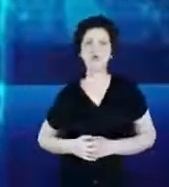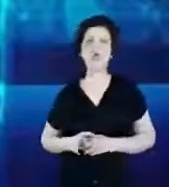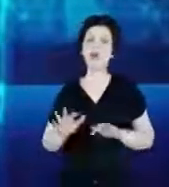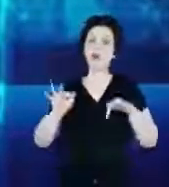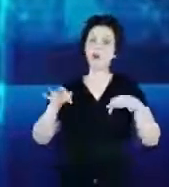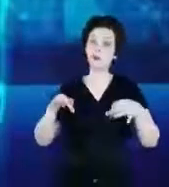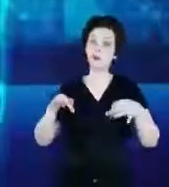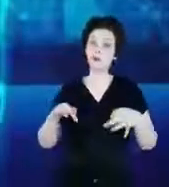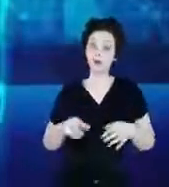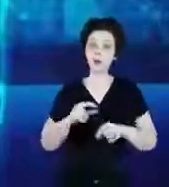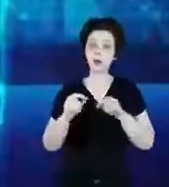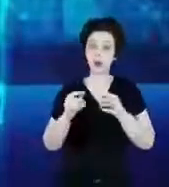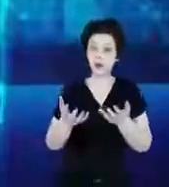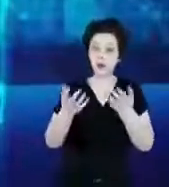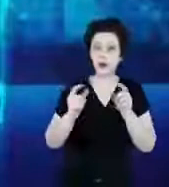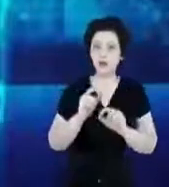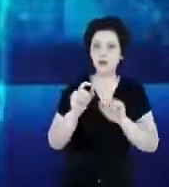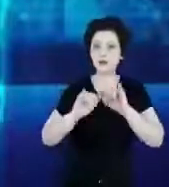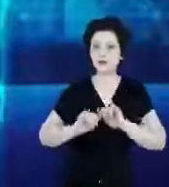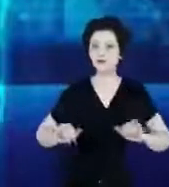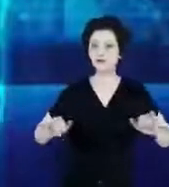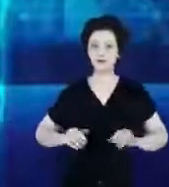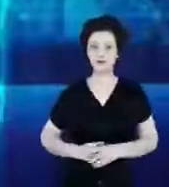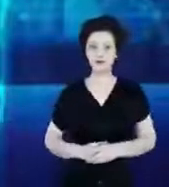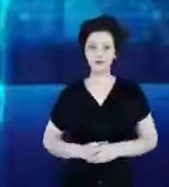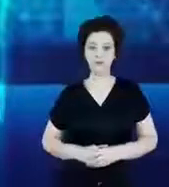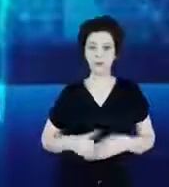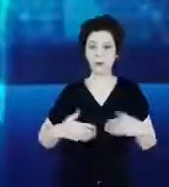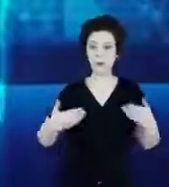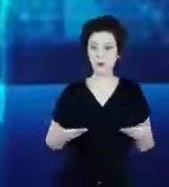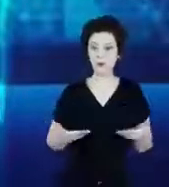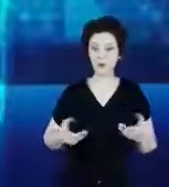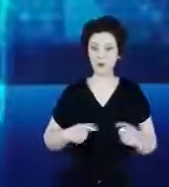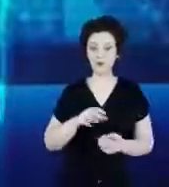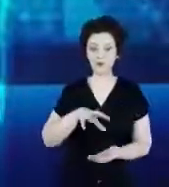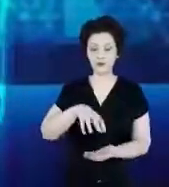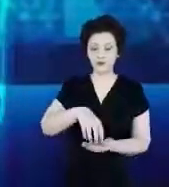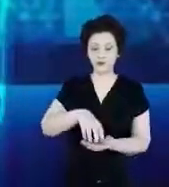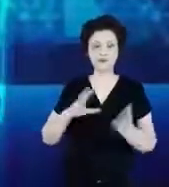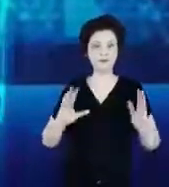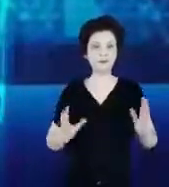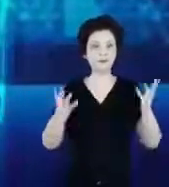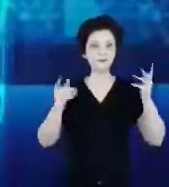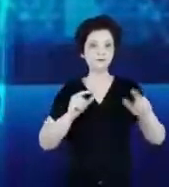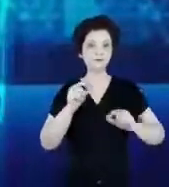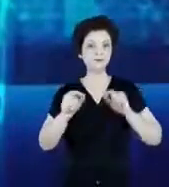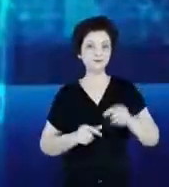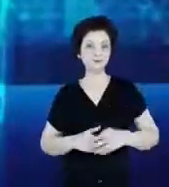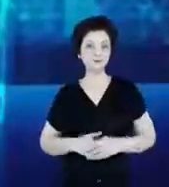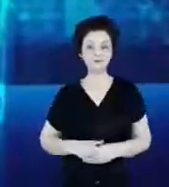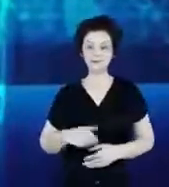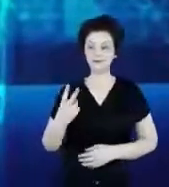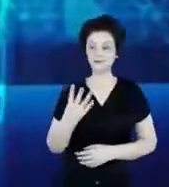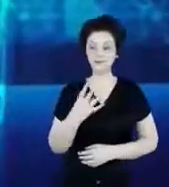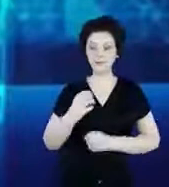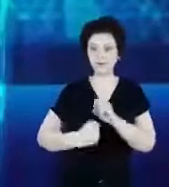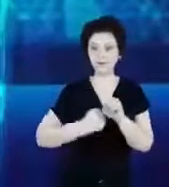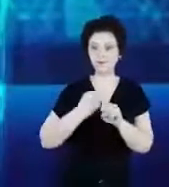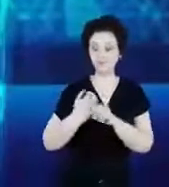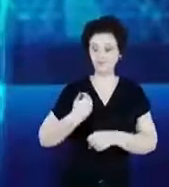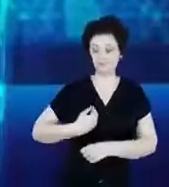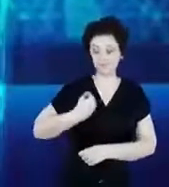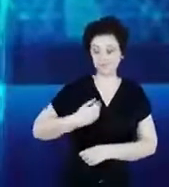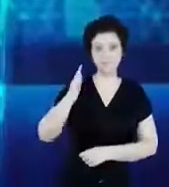só destacar que hoje a agência comemora 24 anos de existência